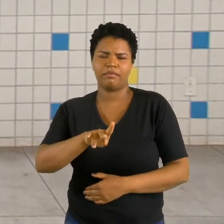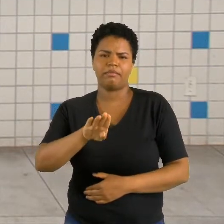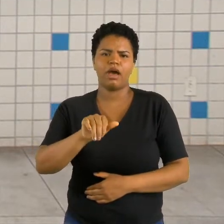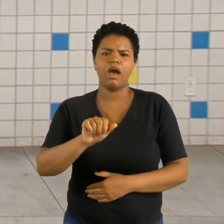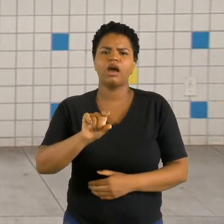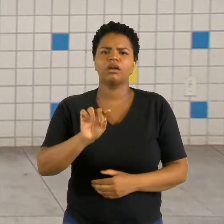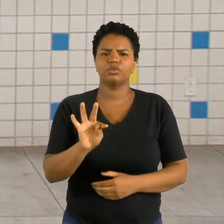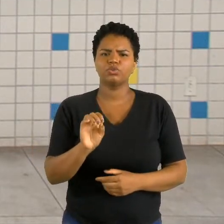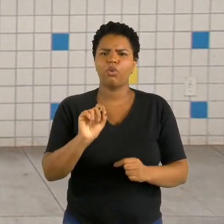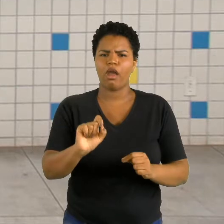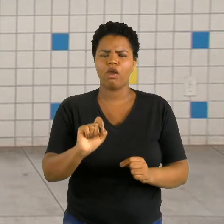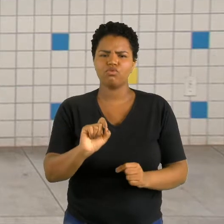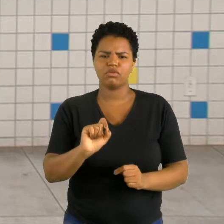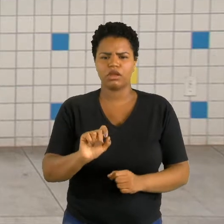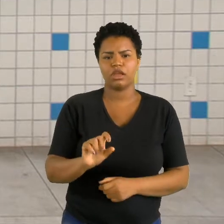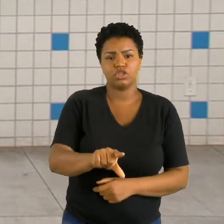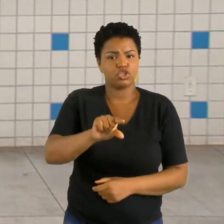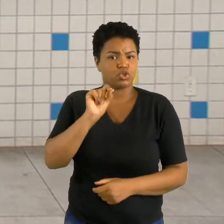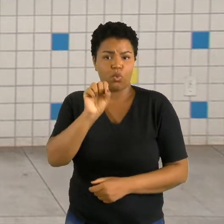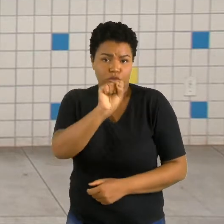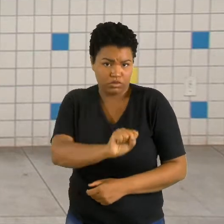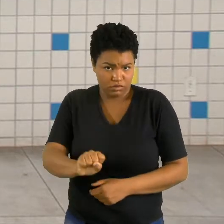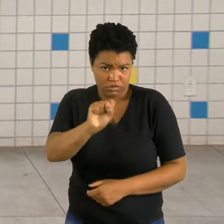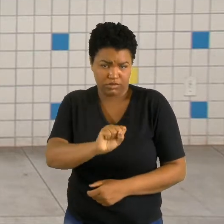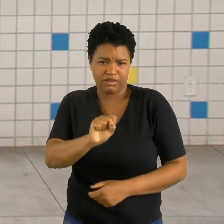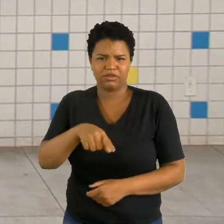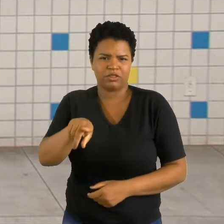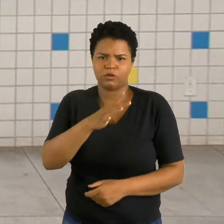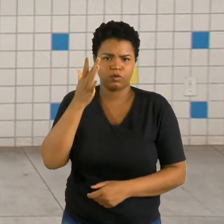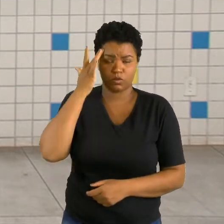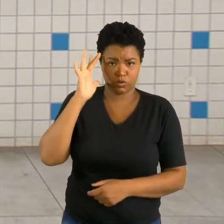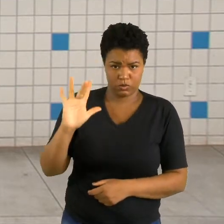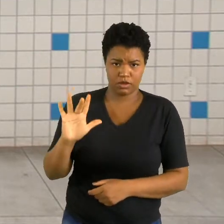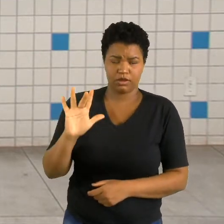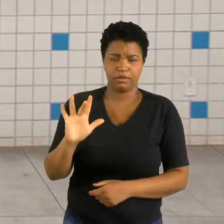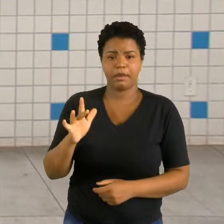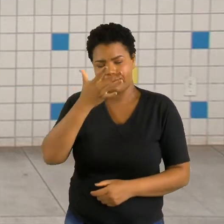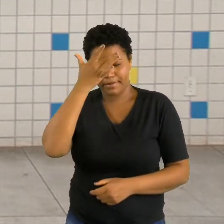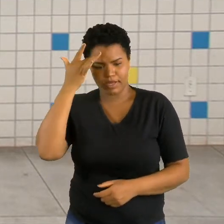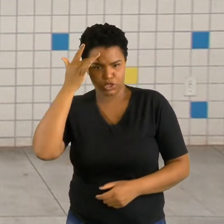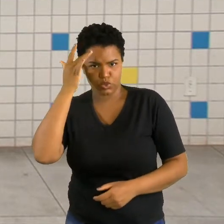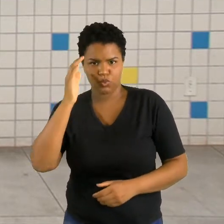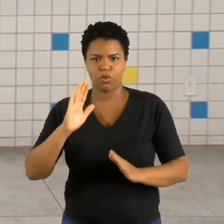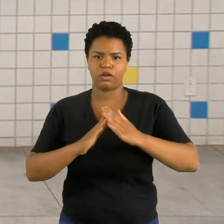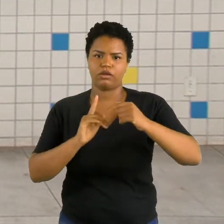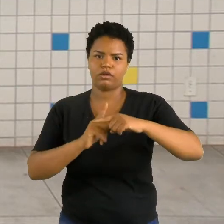para quem não sabe, a pessoa quando ela faz parte da igreja católica, ela faz um voto de